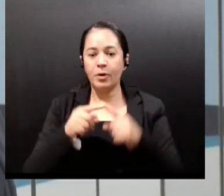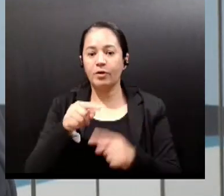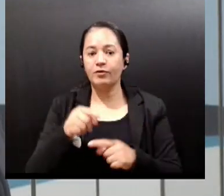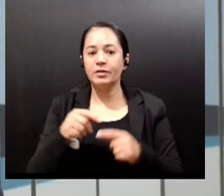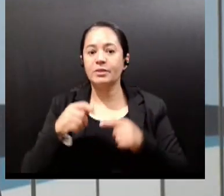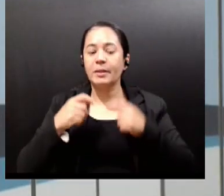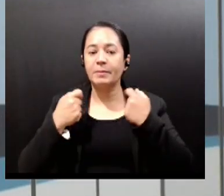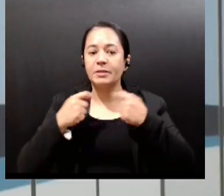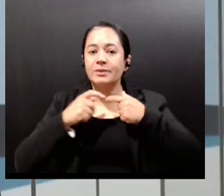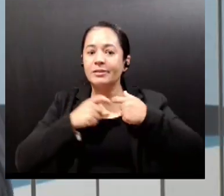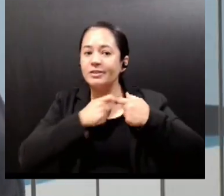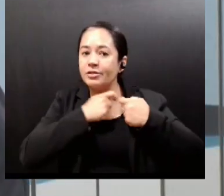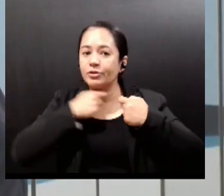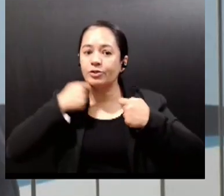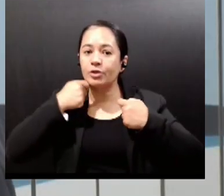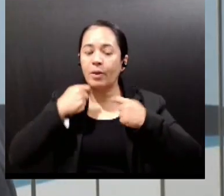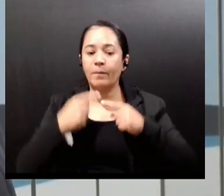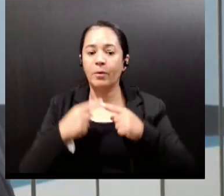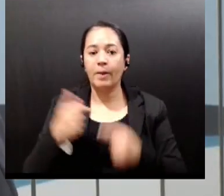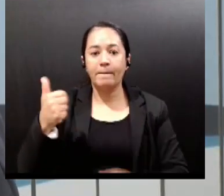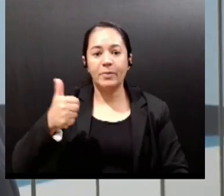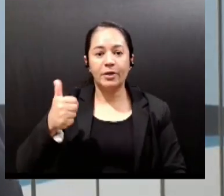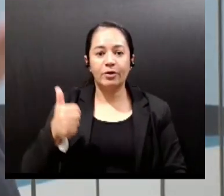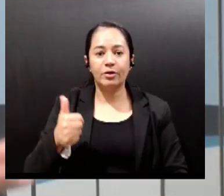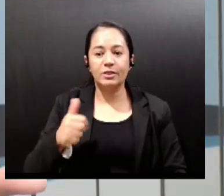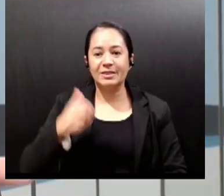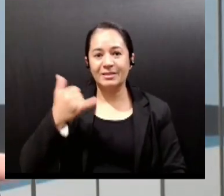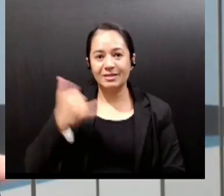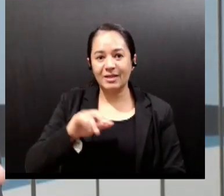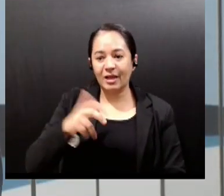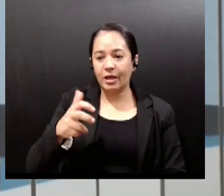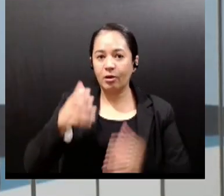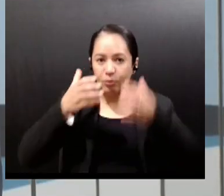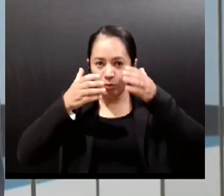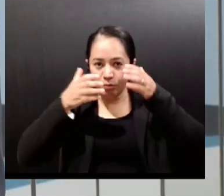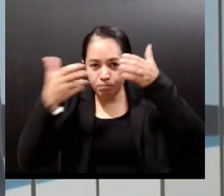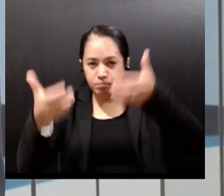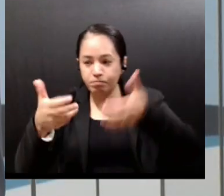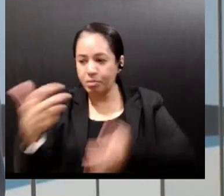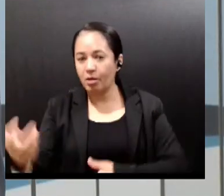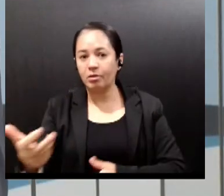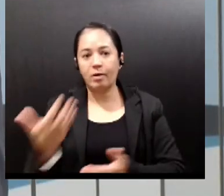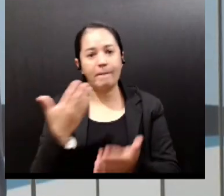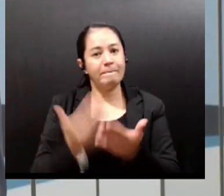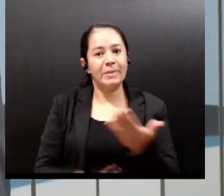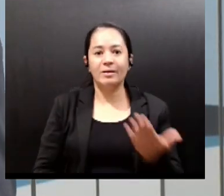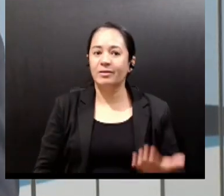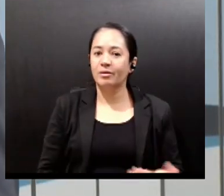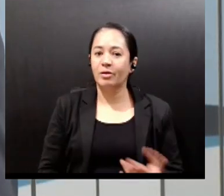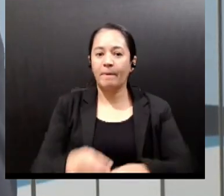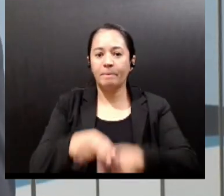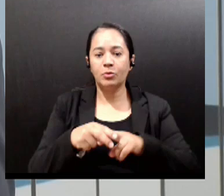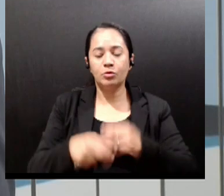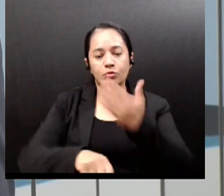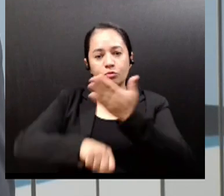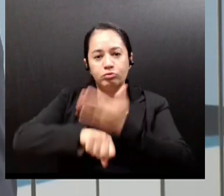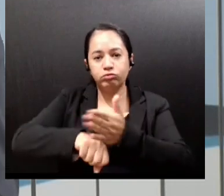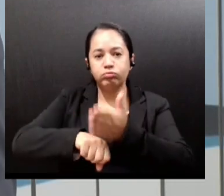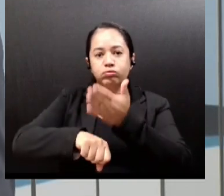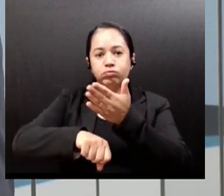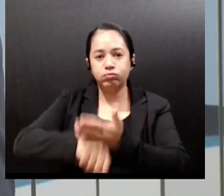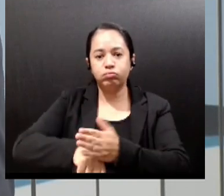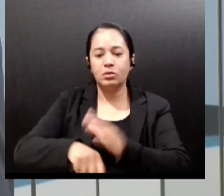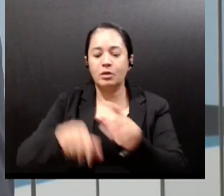capacete, a primeira coisa numa queda é o capacete sair, então perdeu toda a função. Por isso que o treinamento dessas